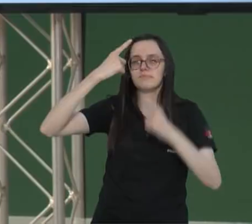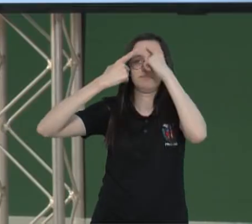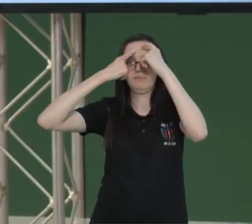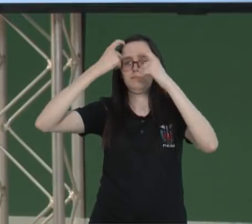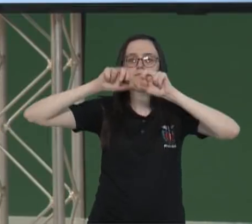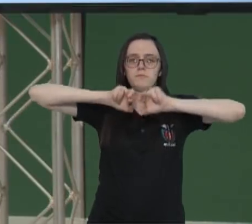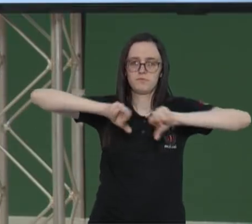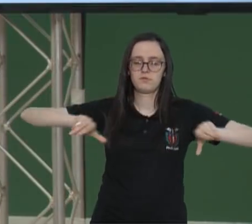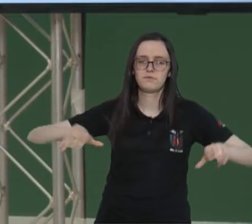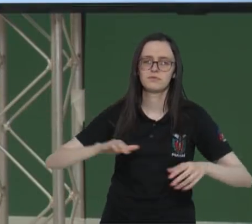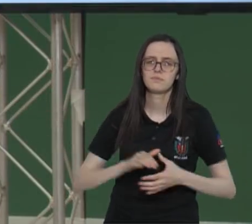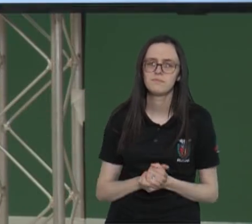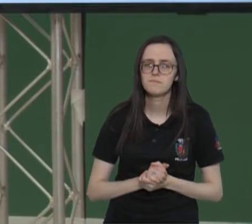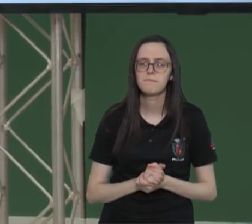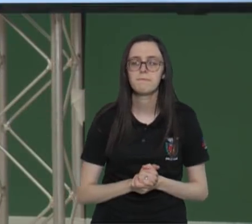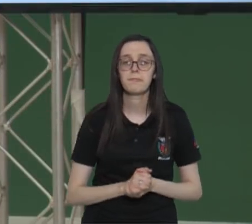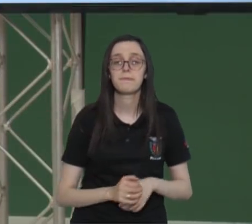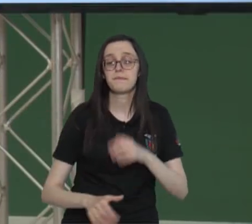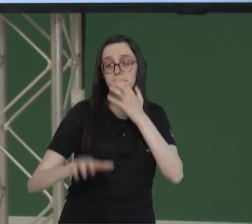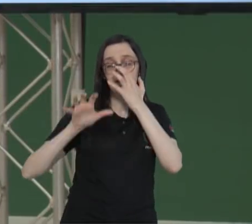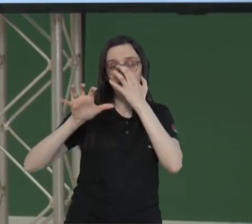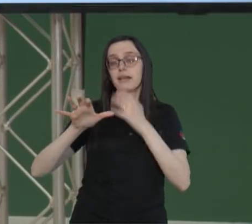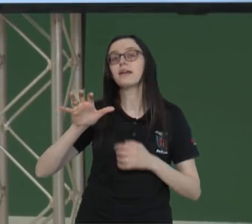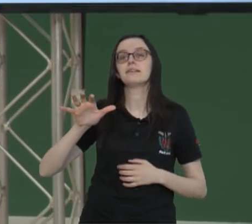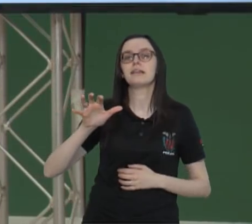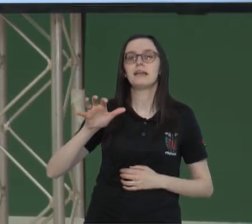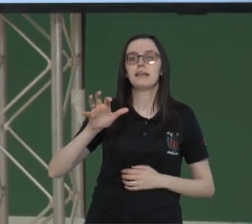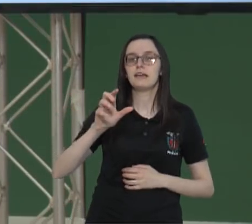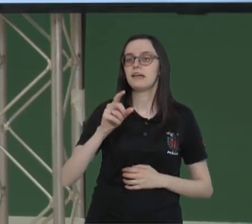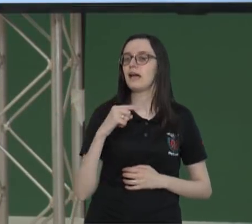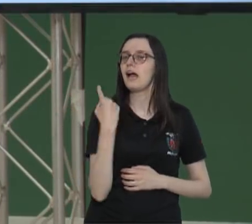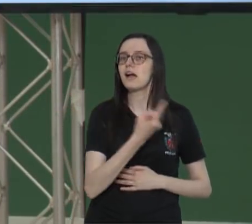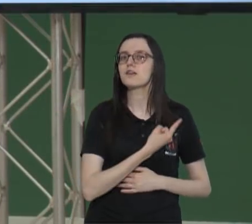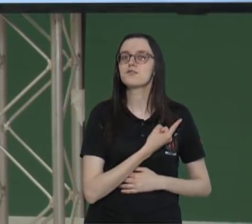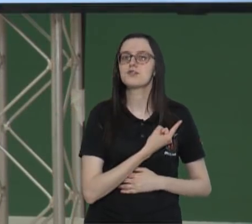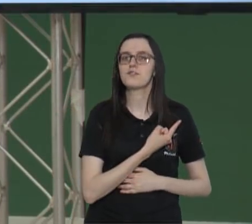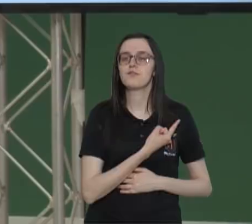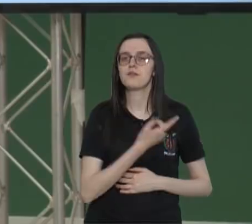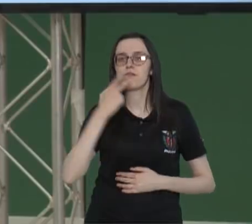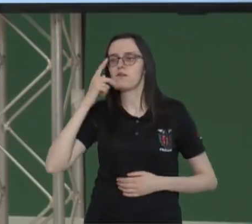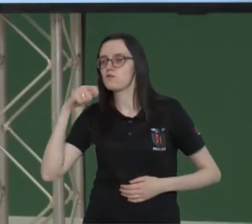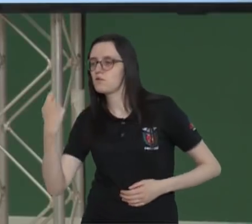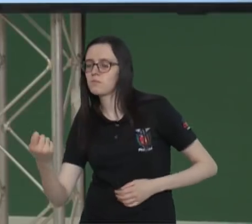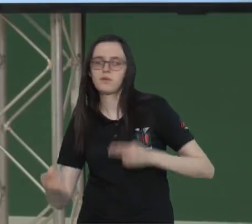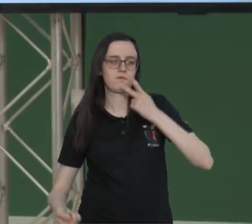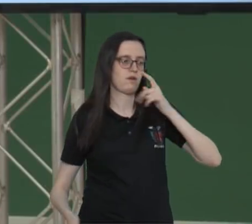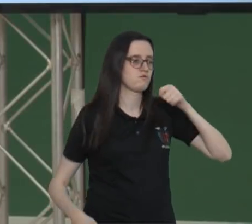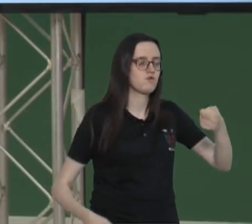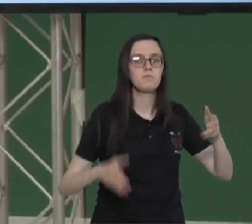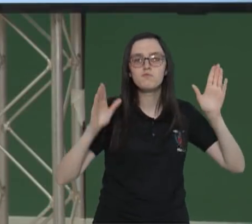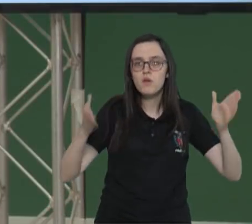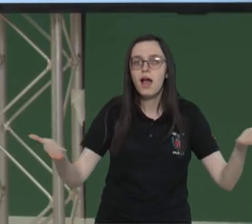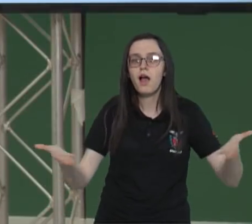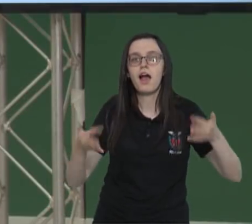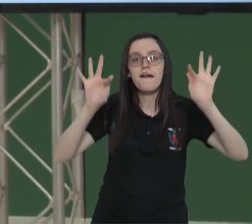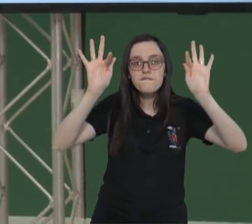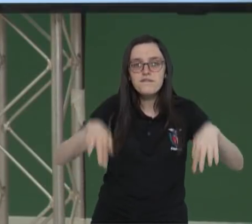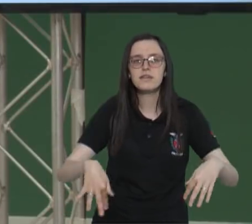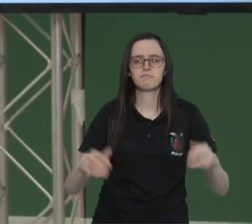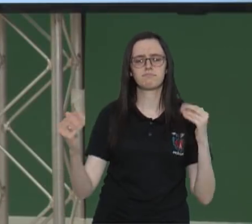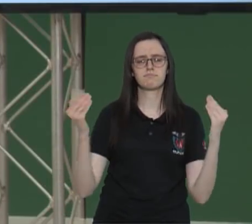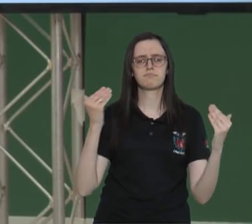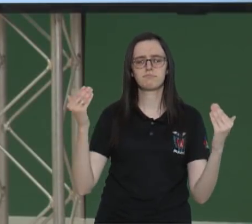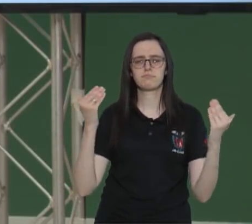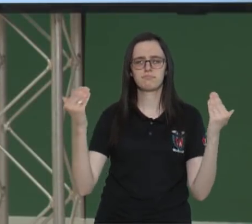criatividade, né? Isso aí, nós então fizemos isso tanto falando de um como falando do outro e agora no final